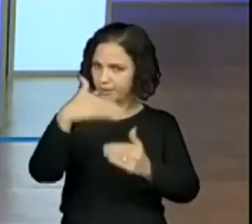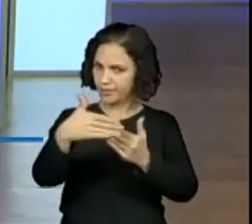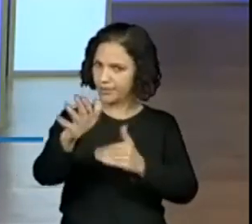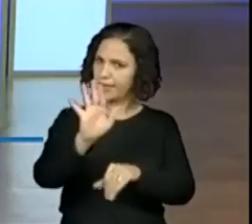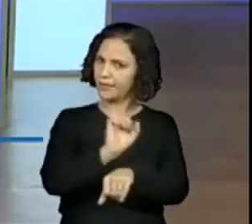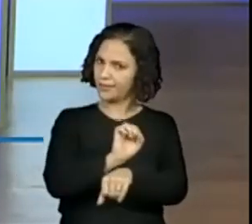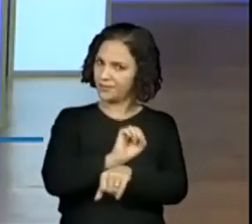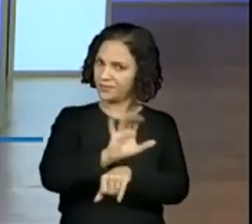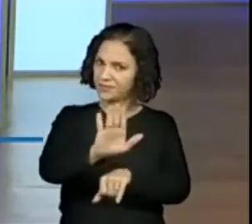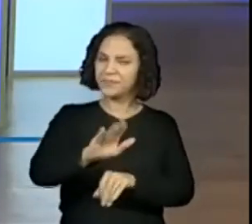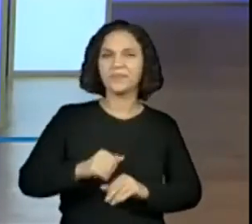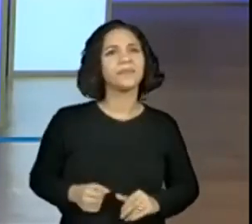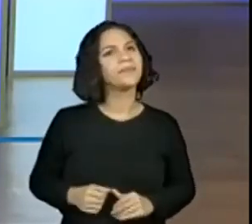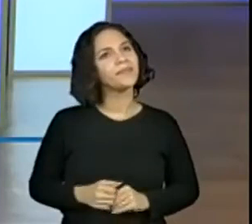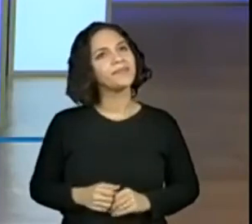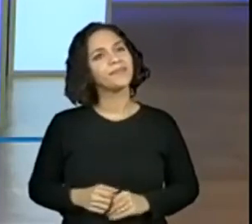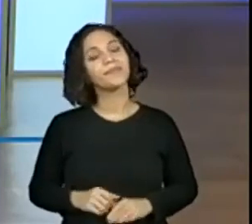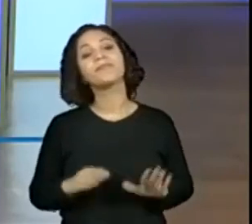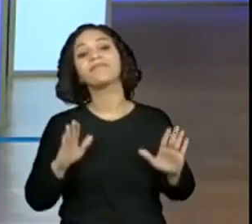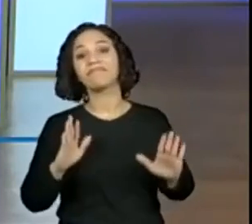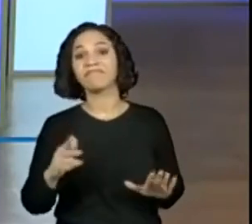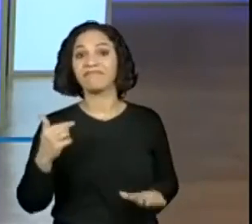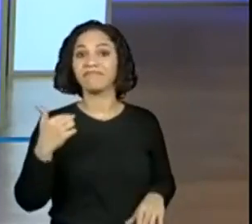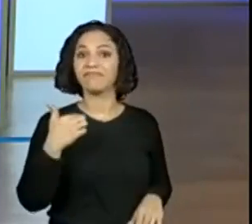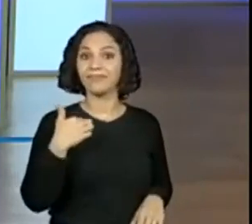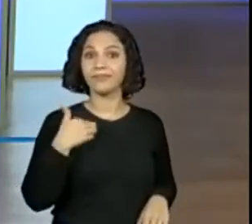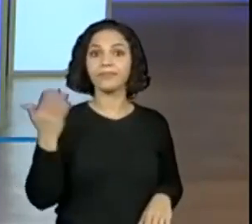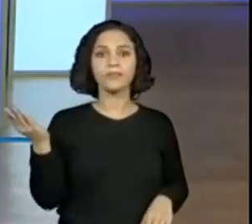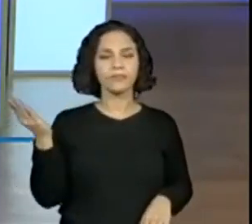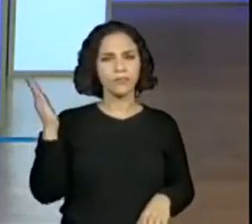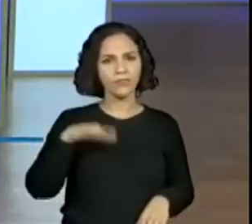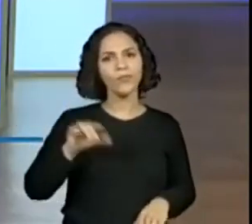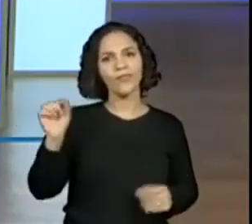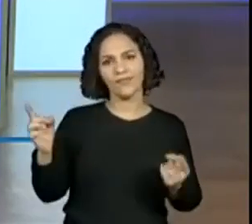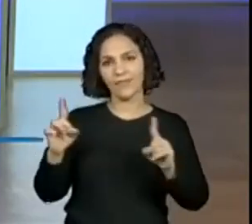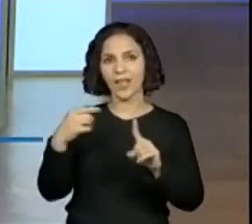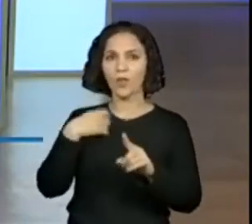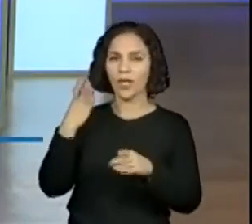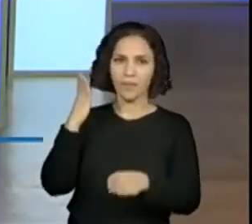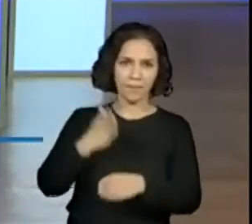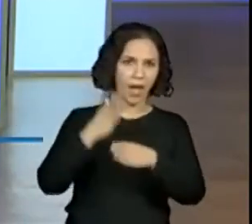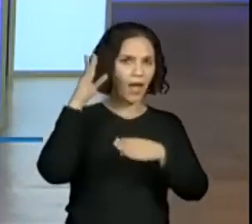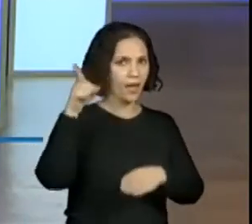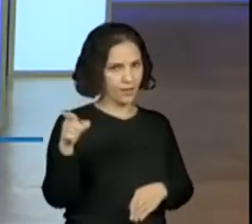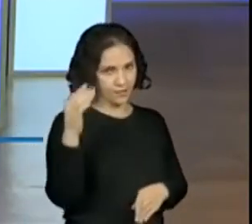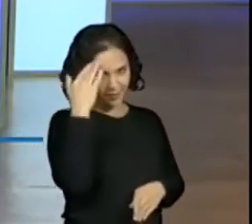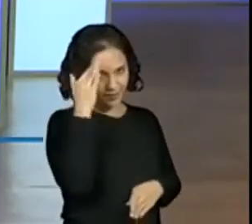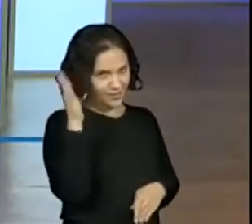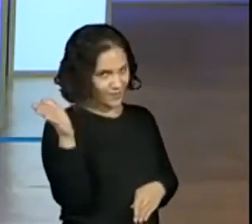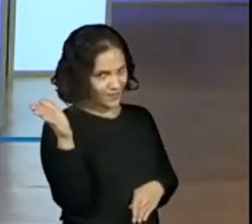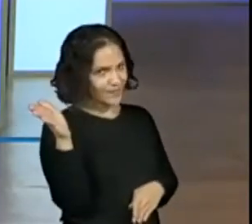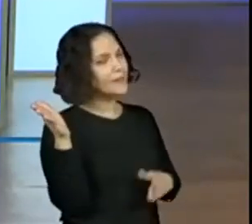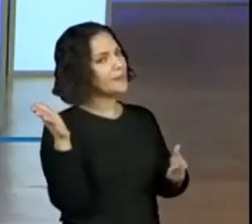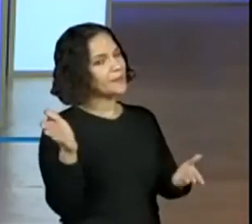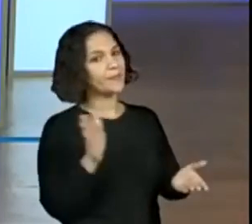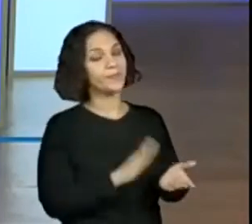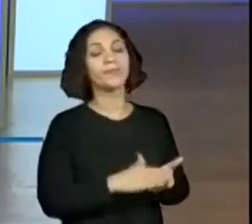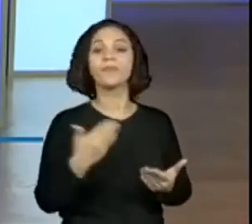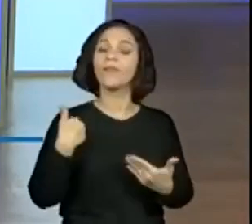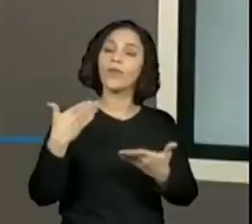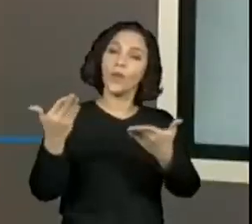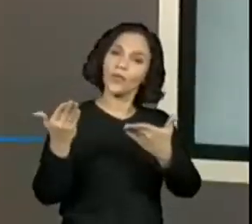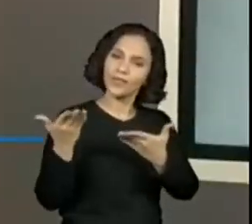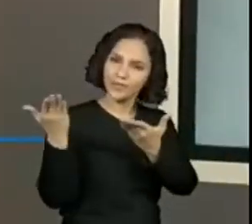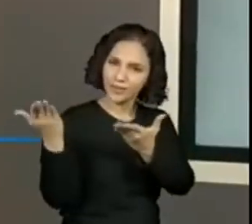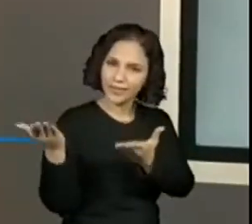entender calma vai pro eu trouxe você para eu ganhar de você vamos ver entendeu né vamos ver então eu quero te